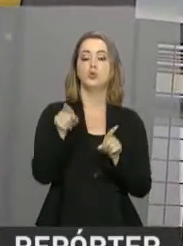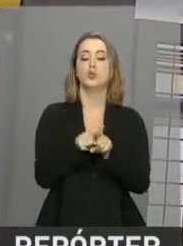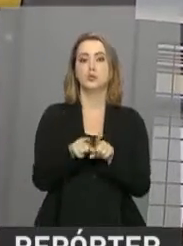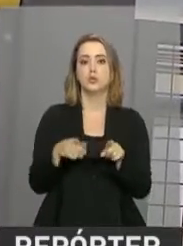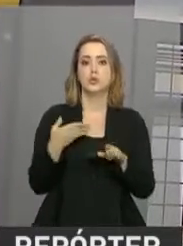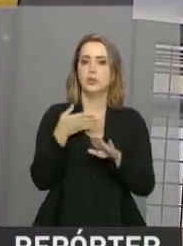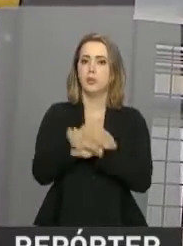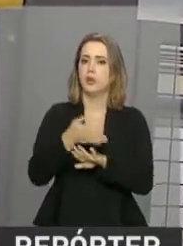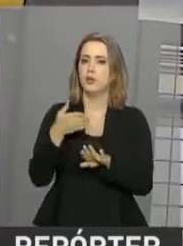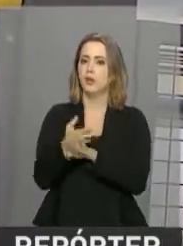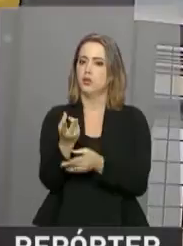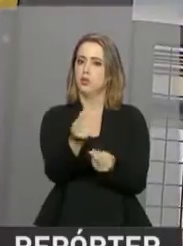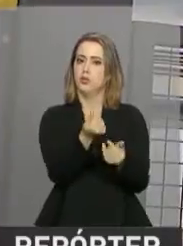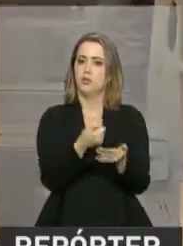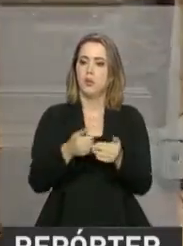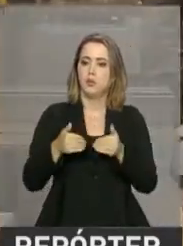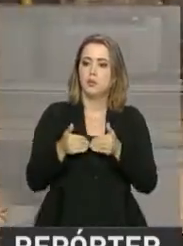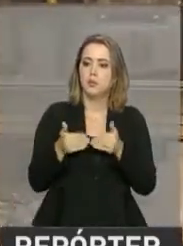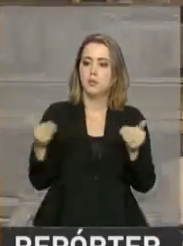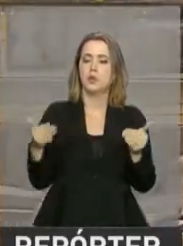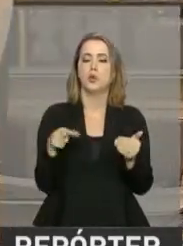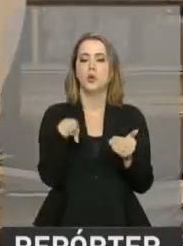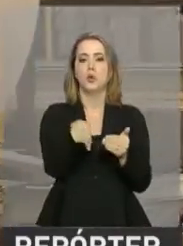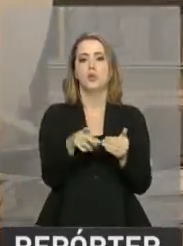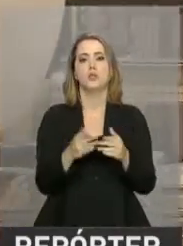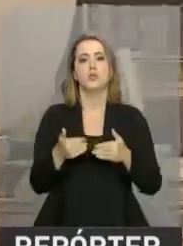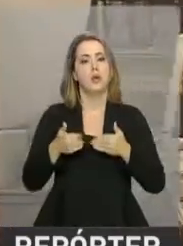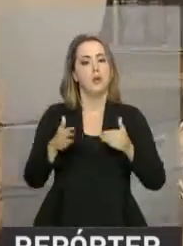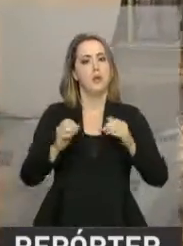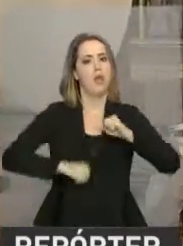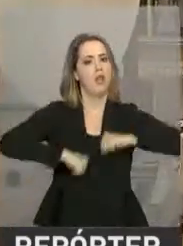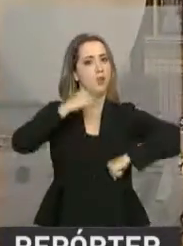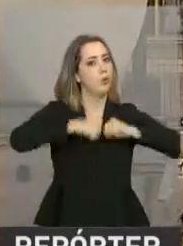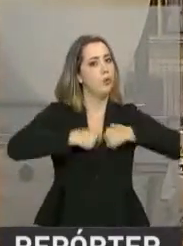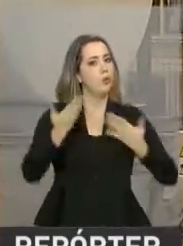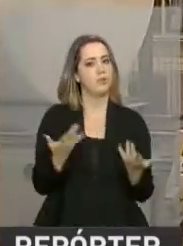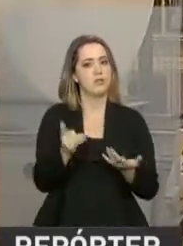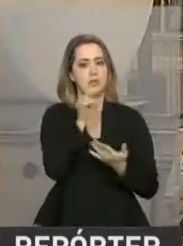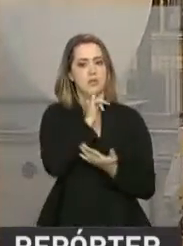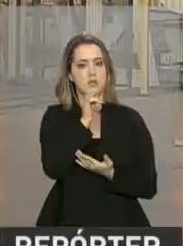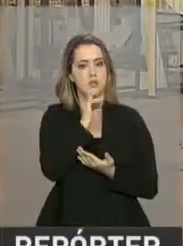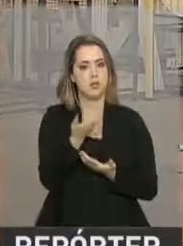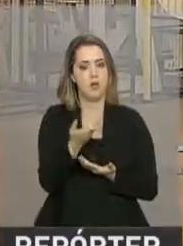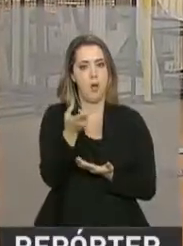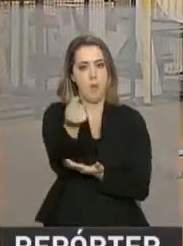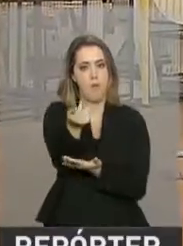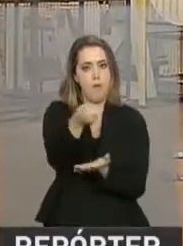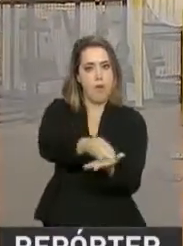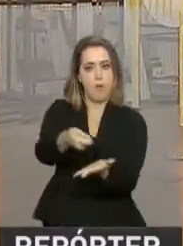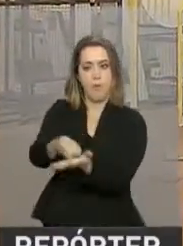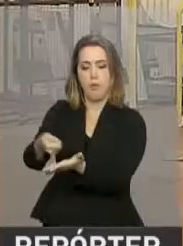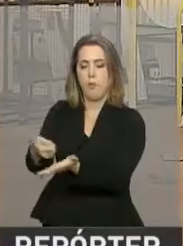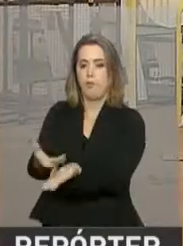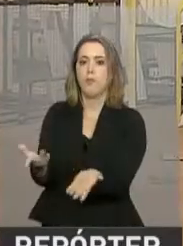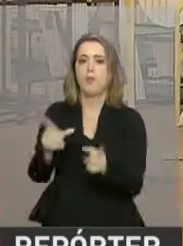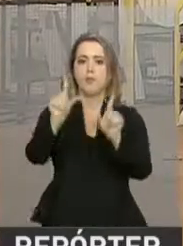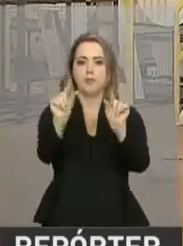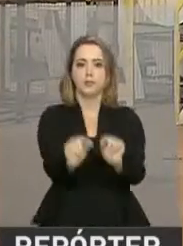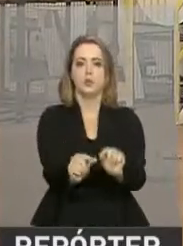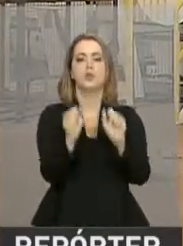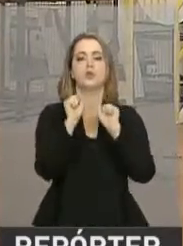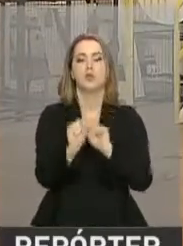negócio no caso da indústria uma taxa menor significa um custo menor o que pode determinar novos